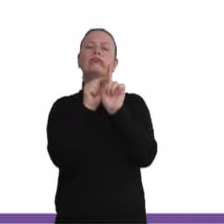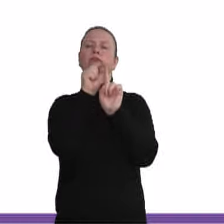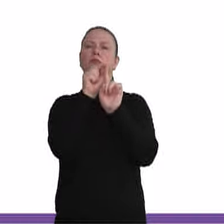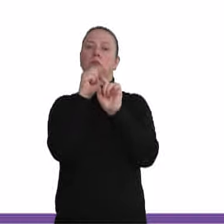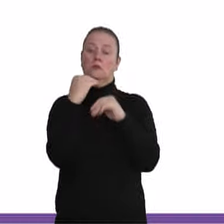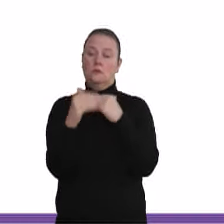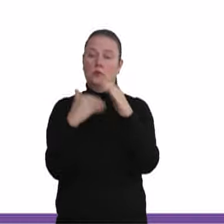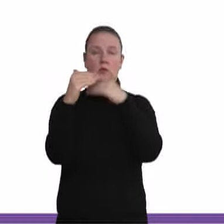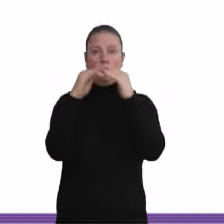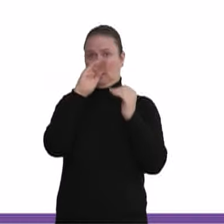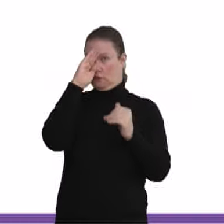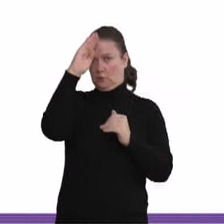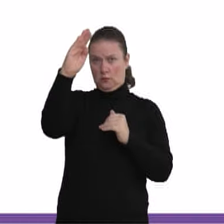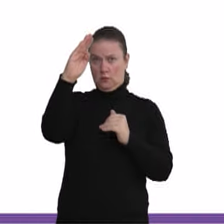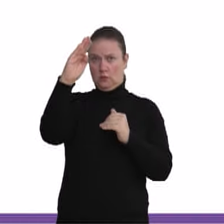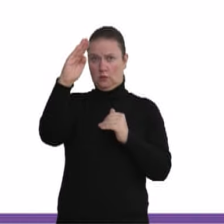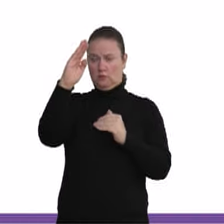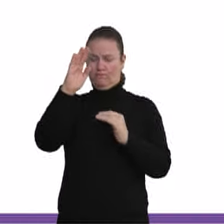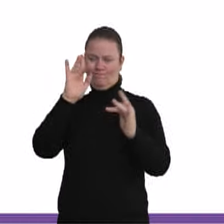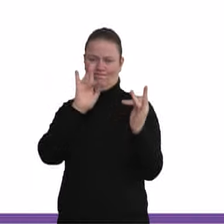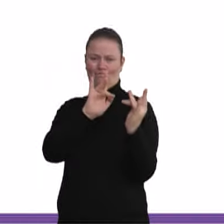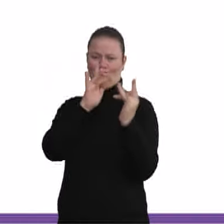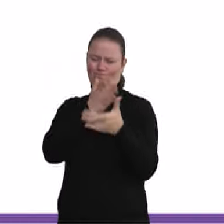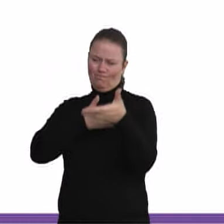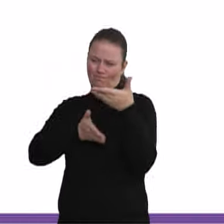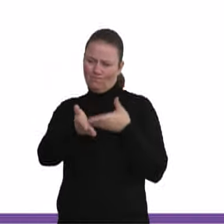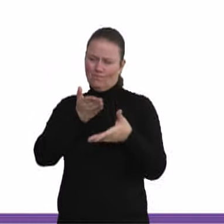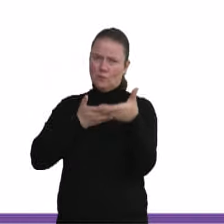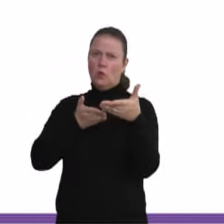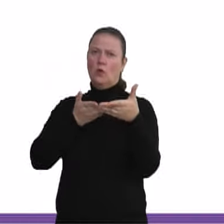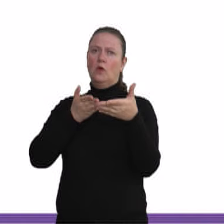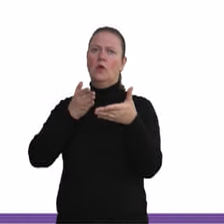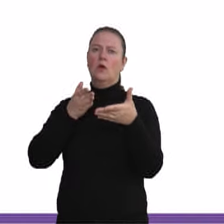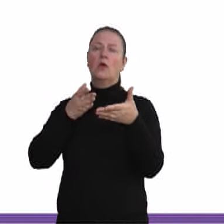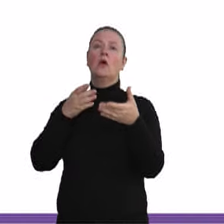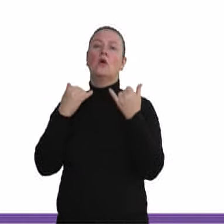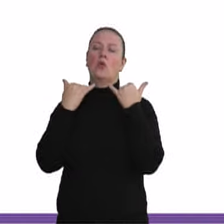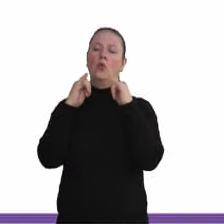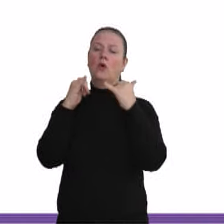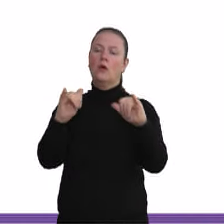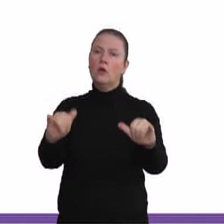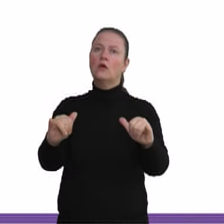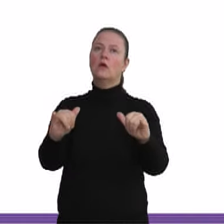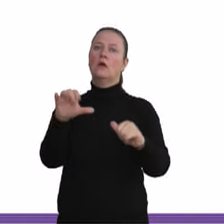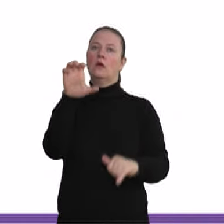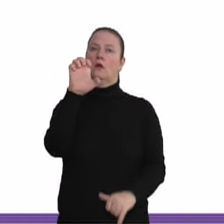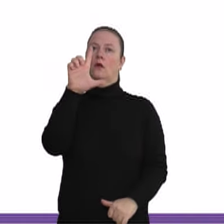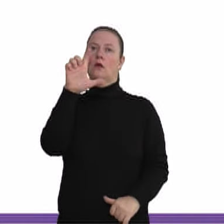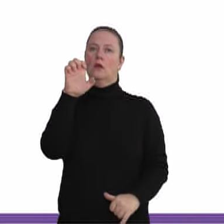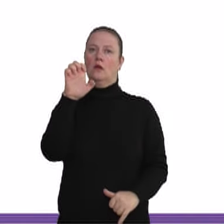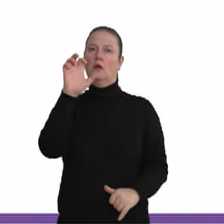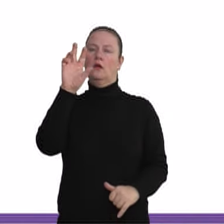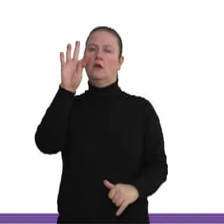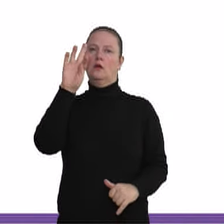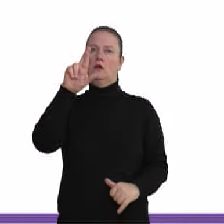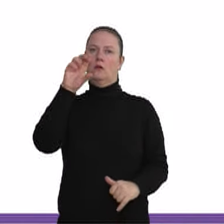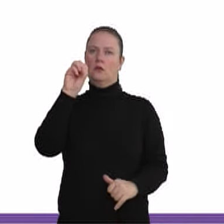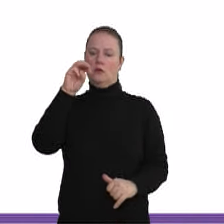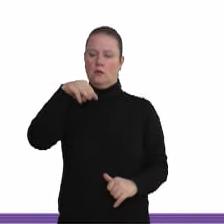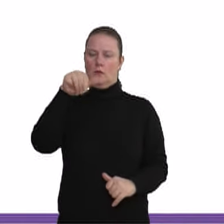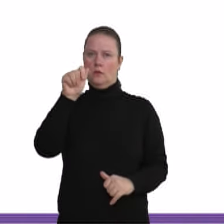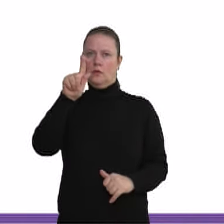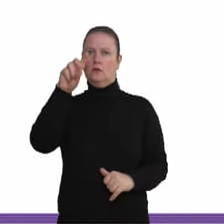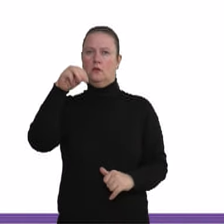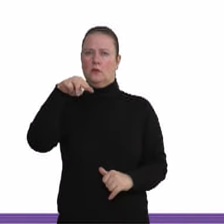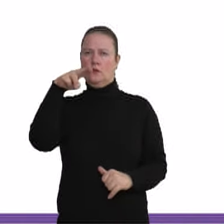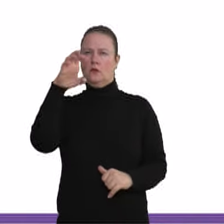de transferência de calor. Esse processo ocorre por meio da emissão de ondas eletromagnéticas. Bom, e o